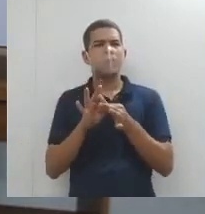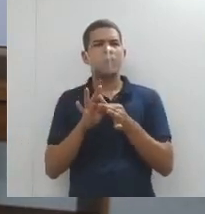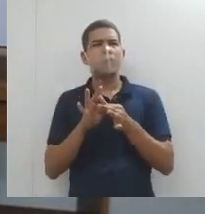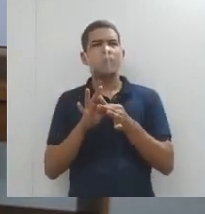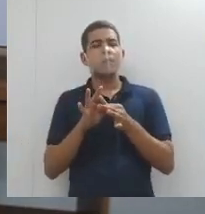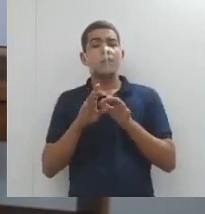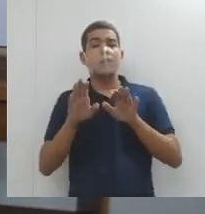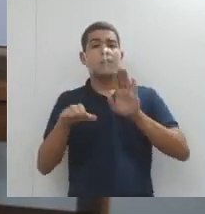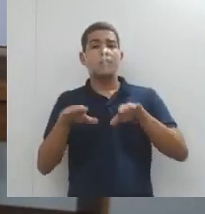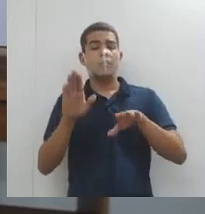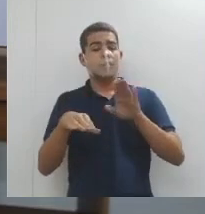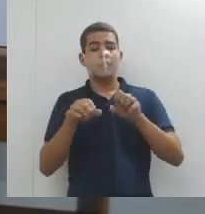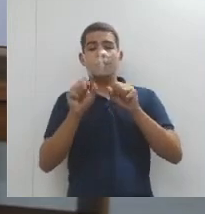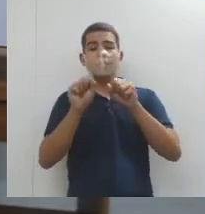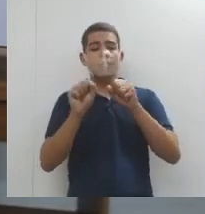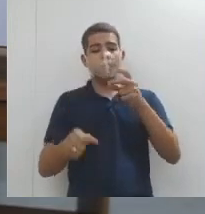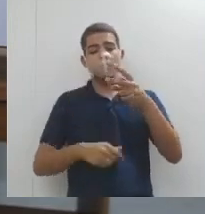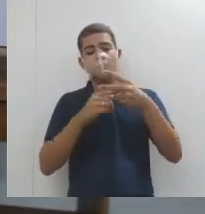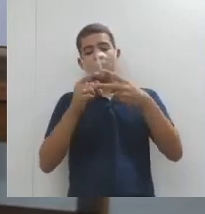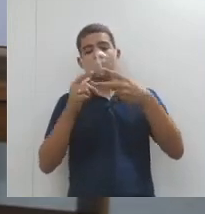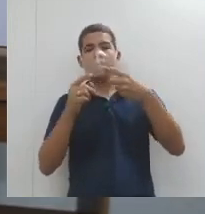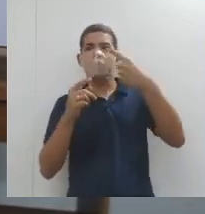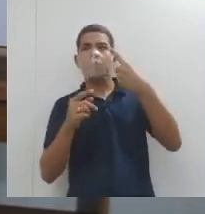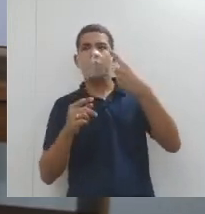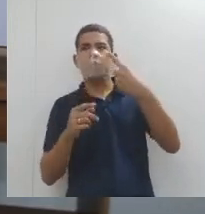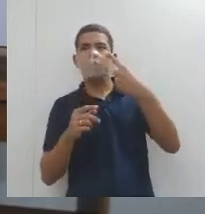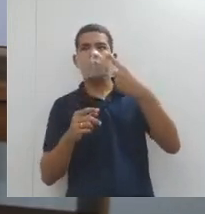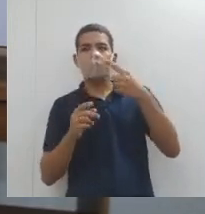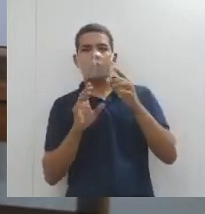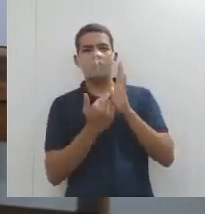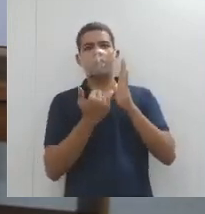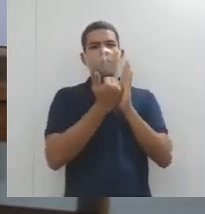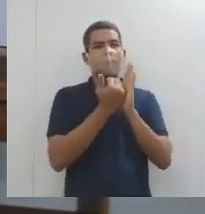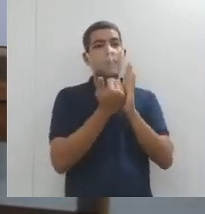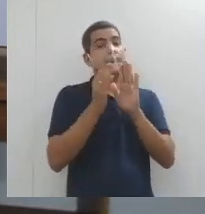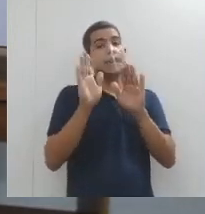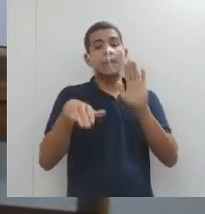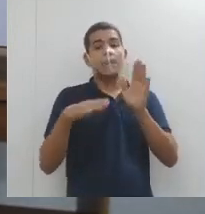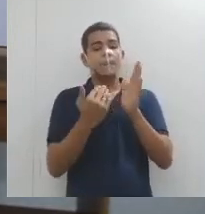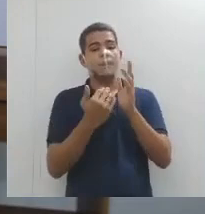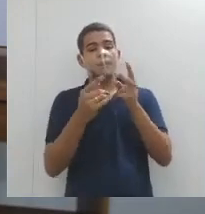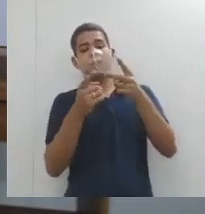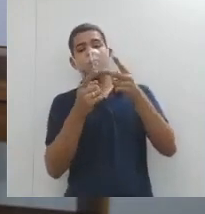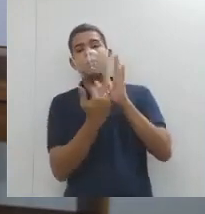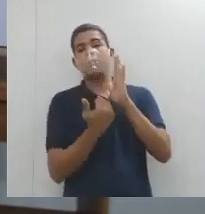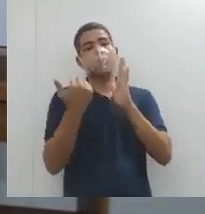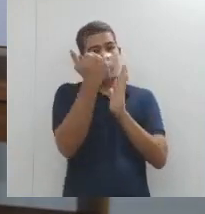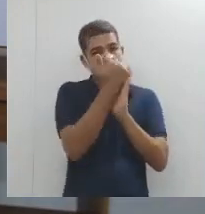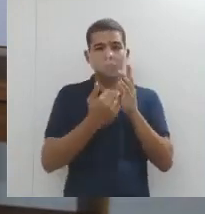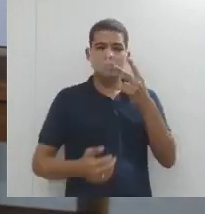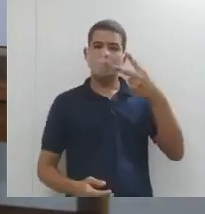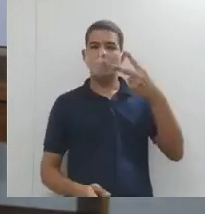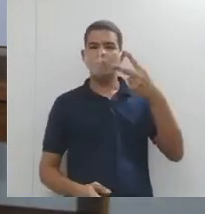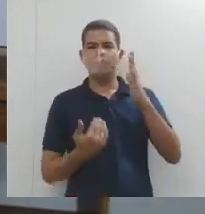apenas de um, mas de dois complementos. Tá certo? Eu não vou mostrar isso